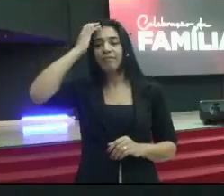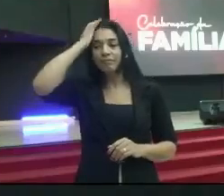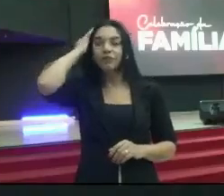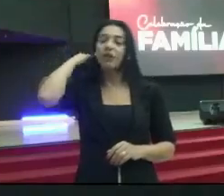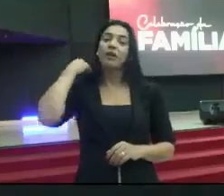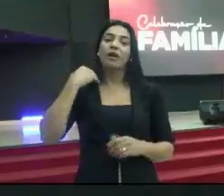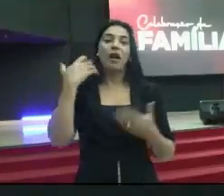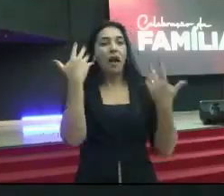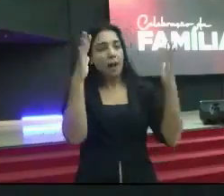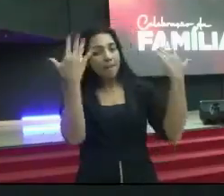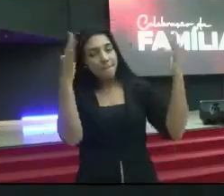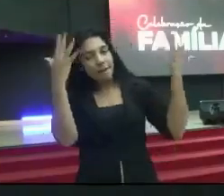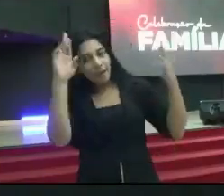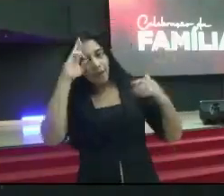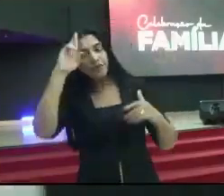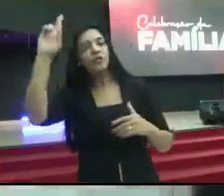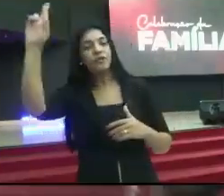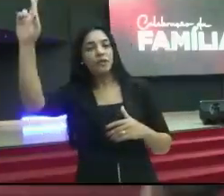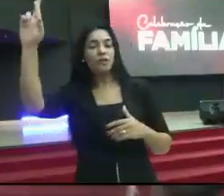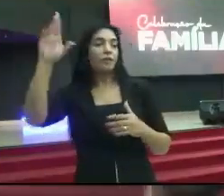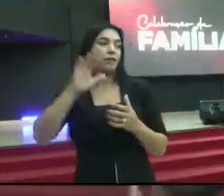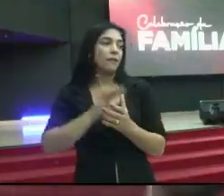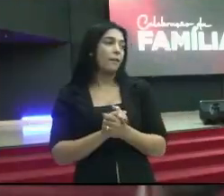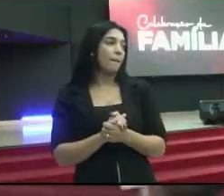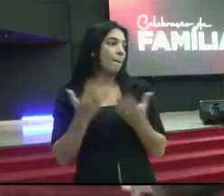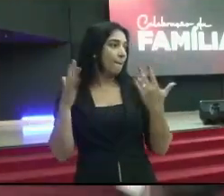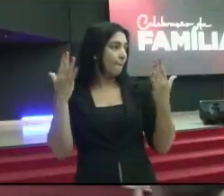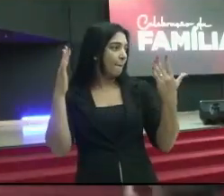Dê um aplauso ao Senhor.